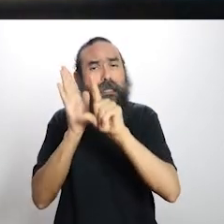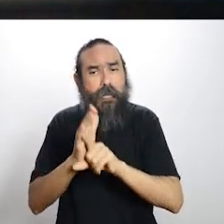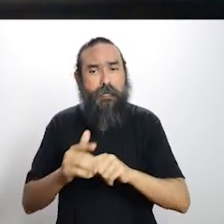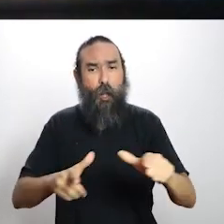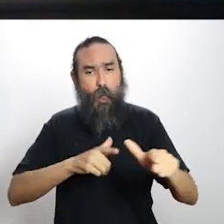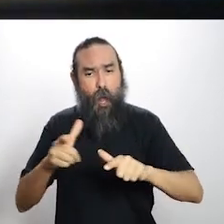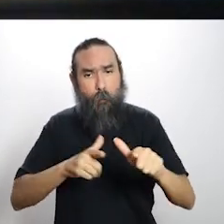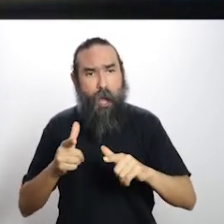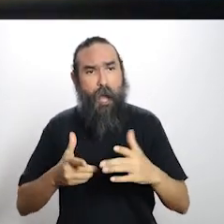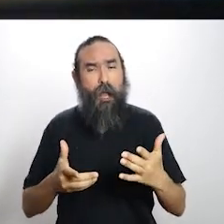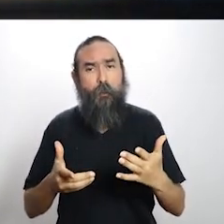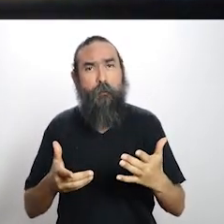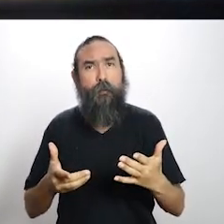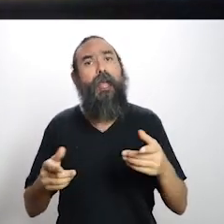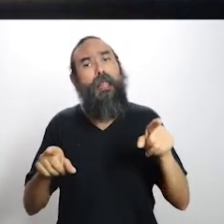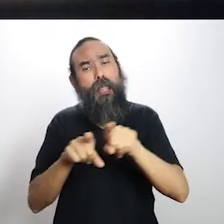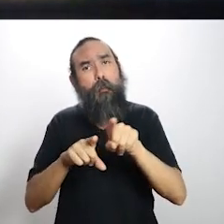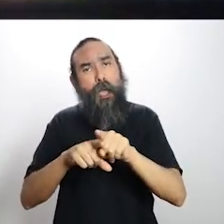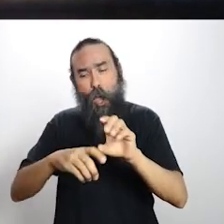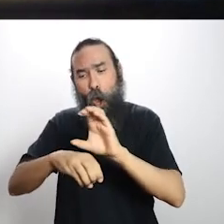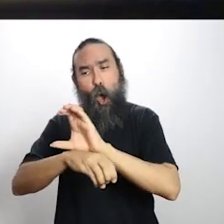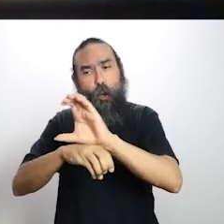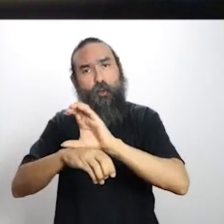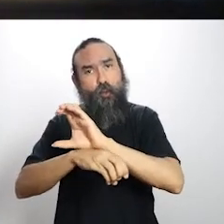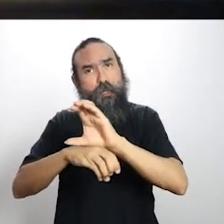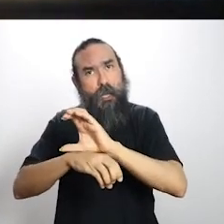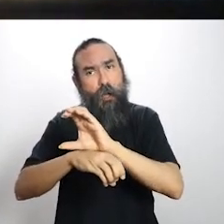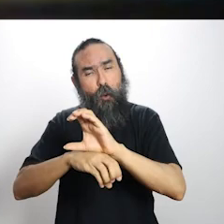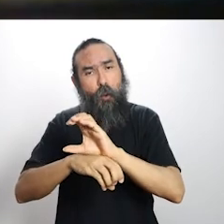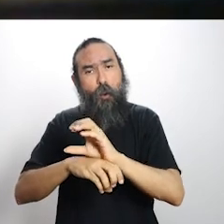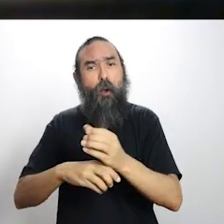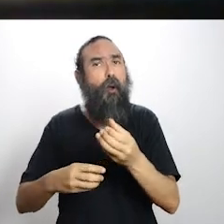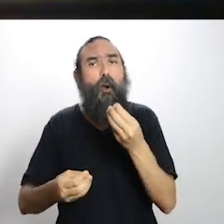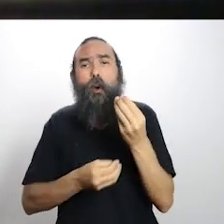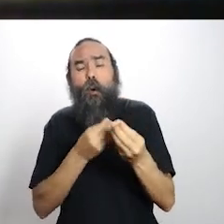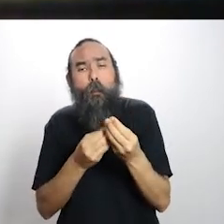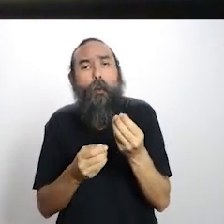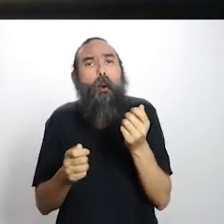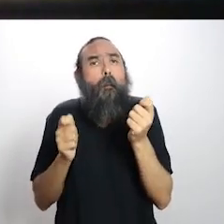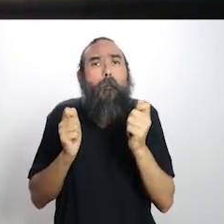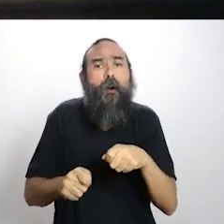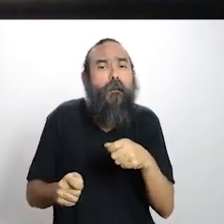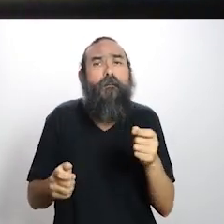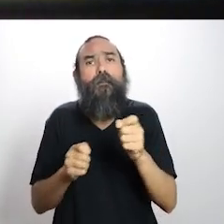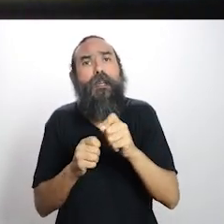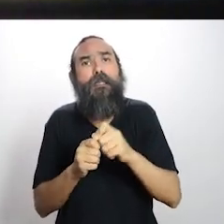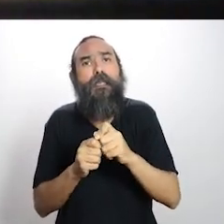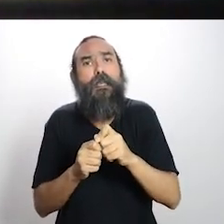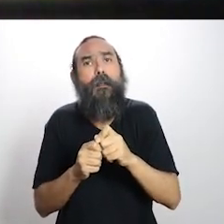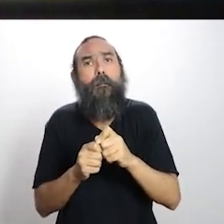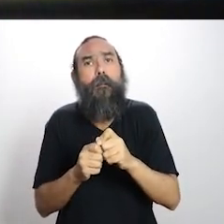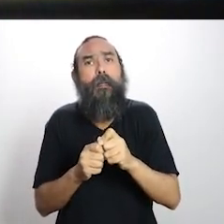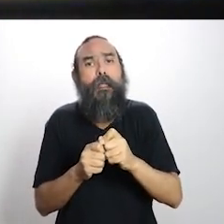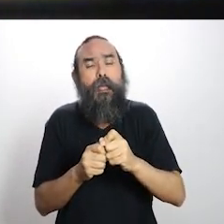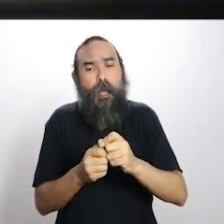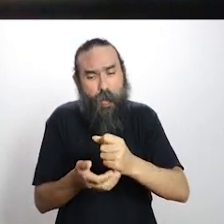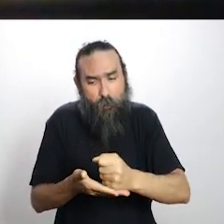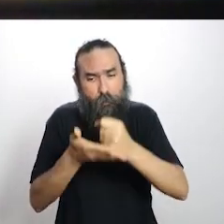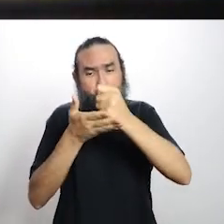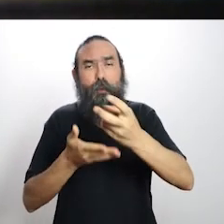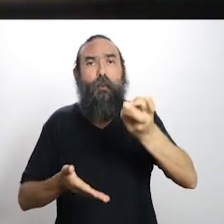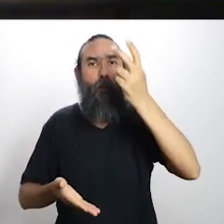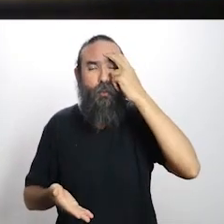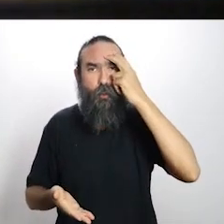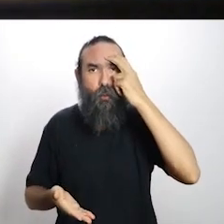mas de mecanismos dentro da Constituição Federal, ou de alguma medida emergencial que pudessem atender ao setor cultural.